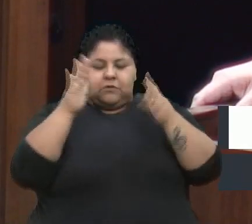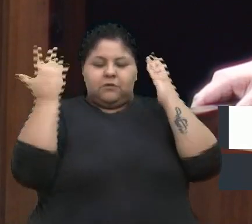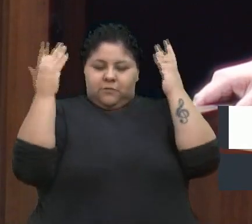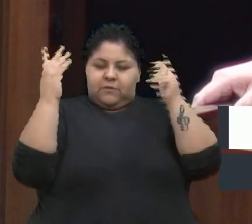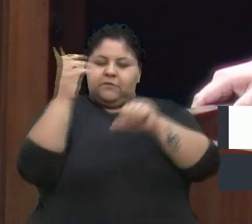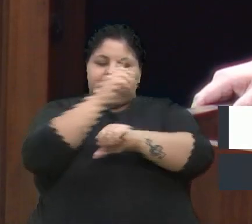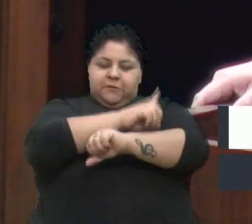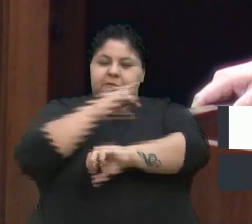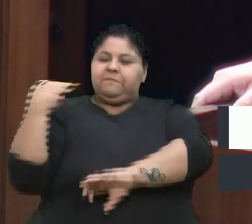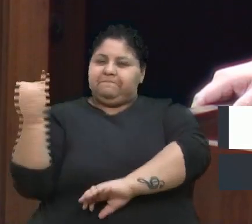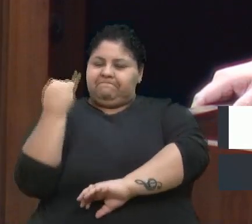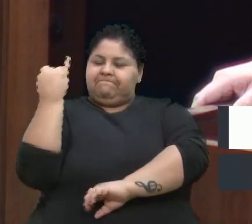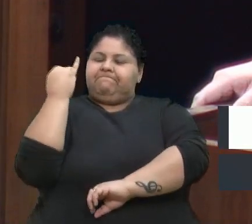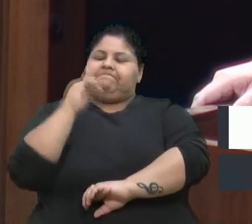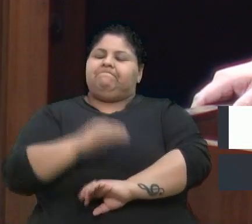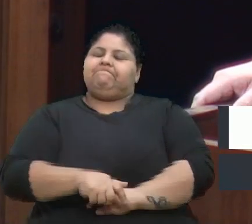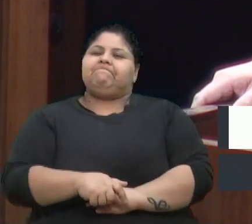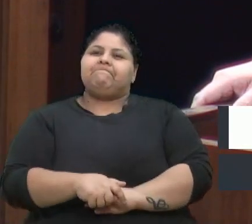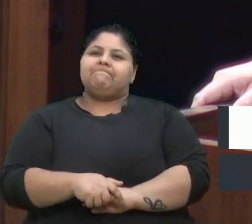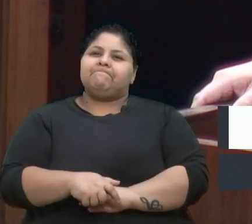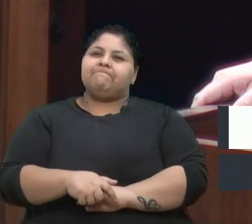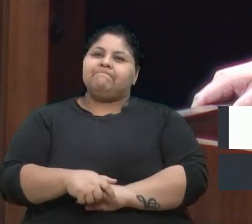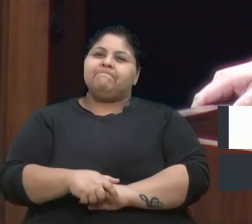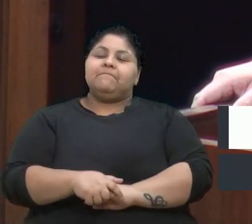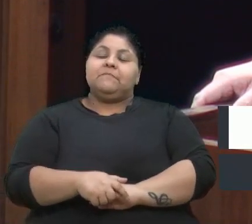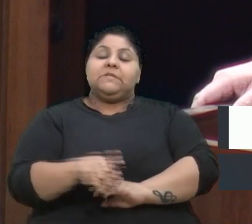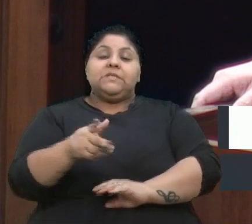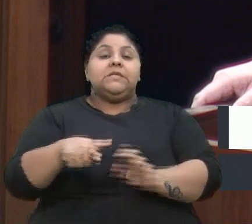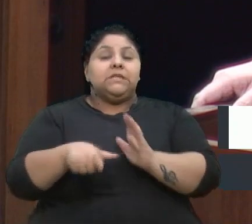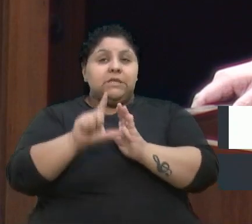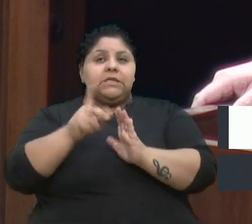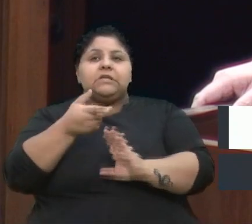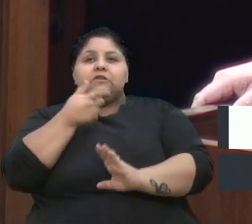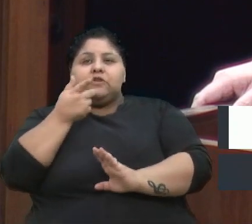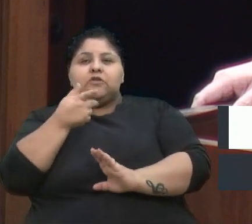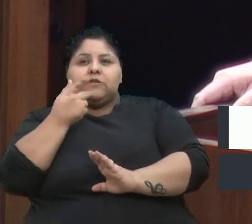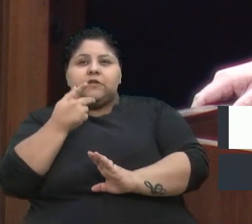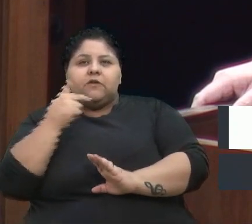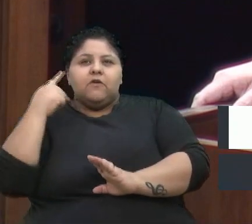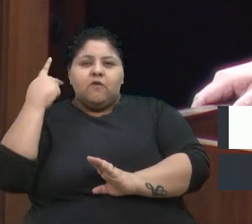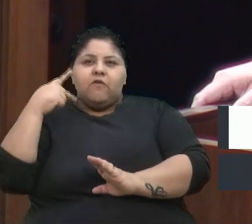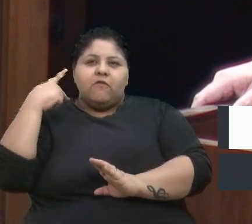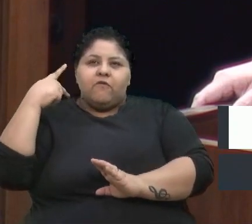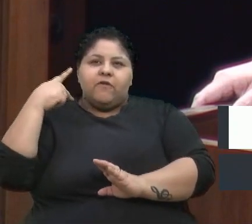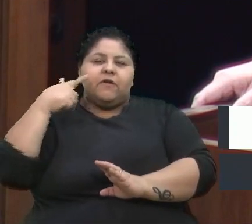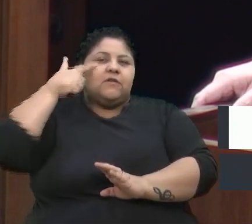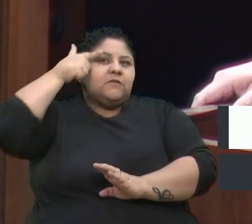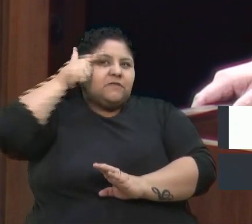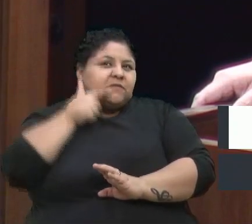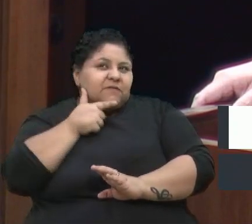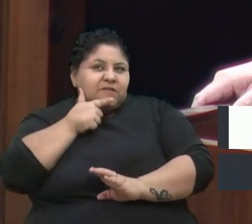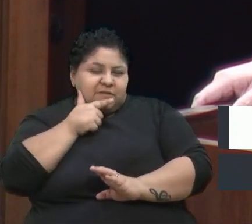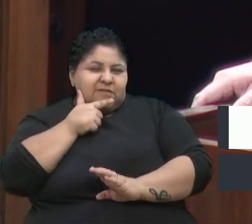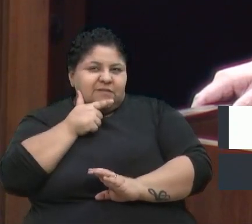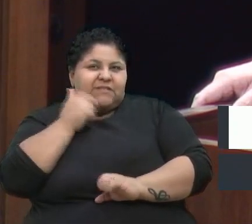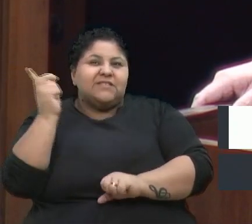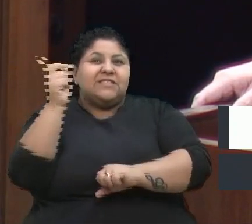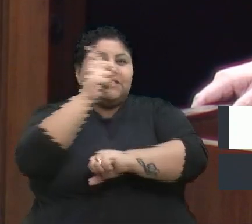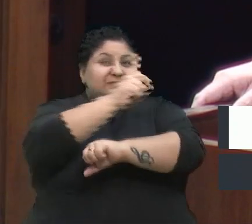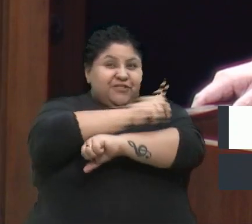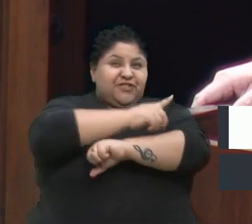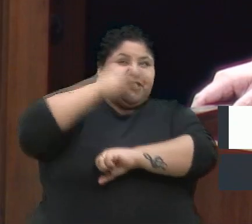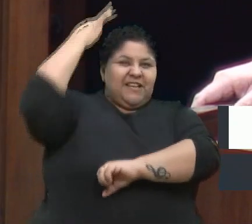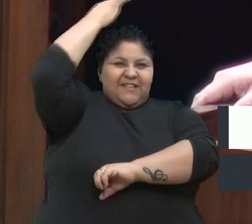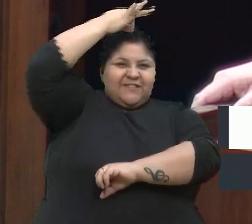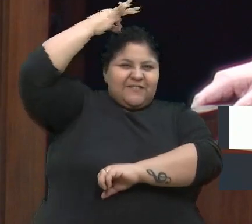tão importante. Antes falava com o colega vereador Lucas, né, o dia, né, de São